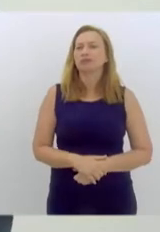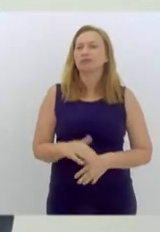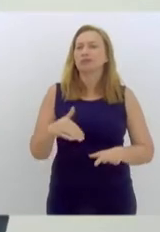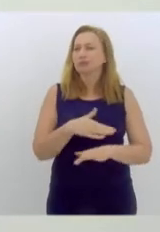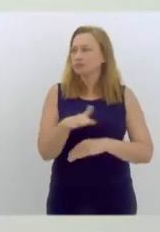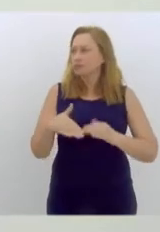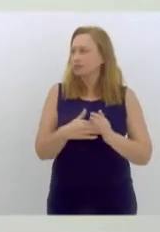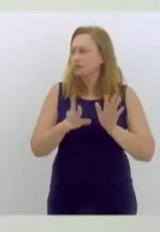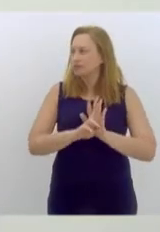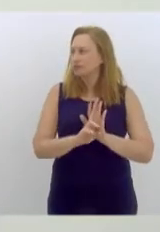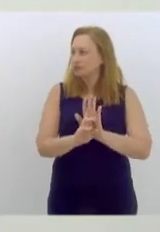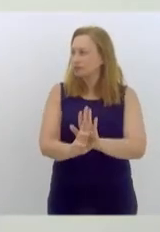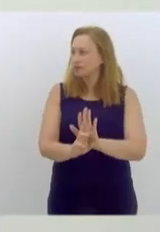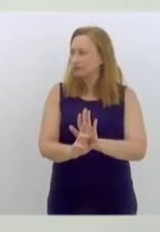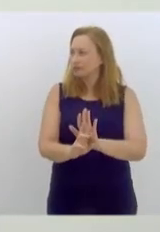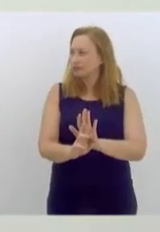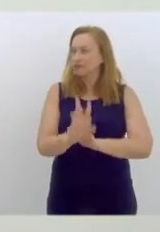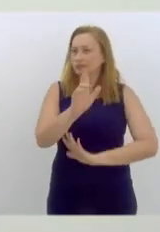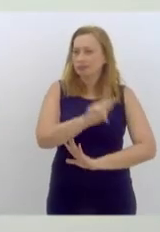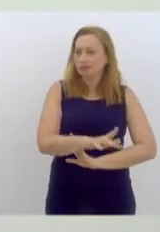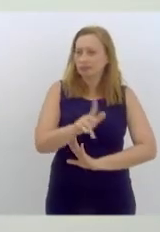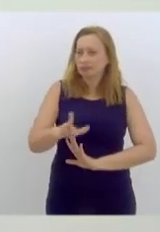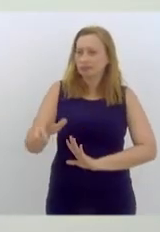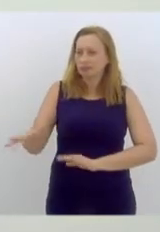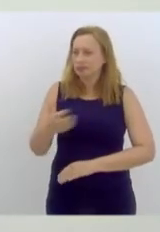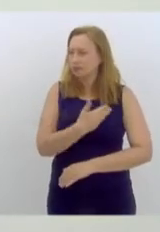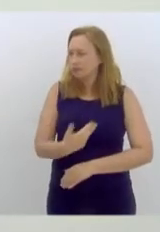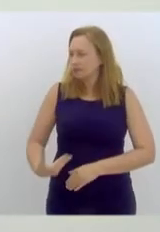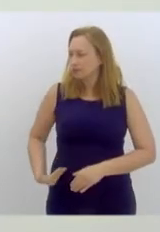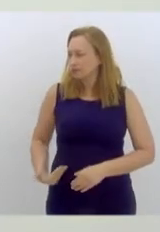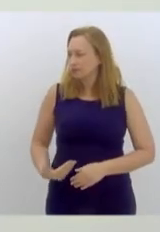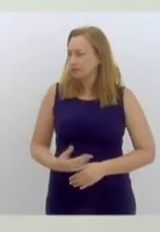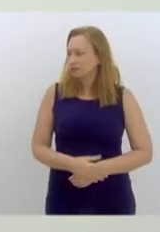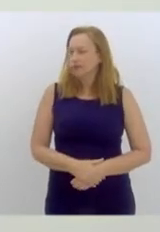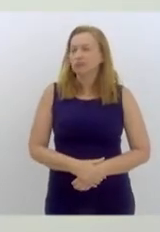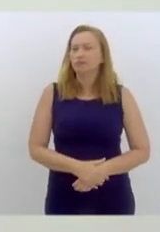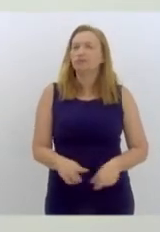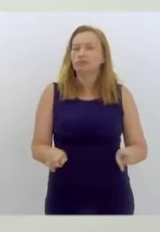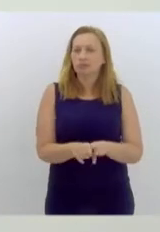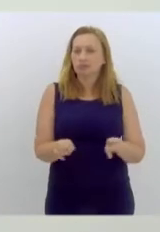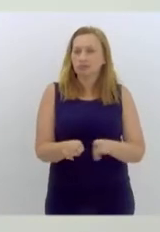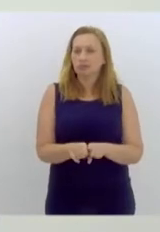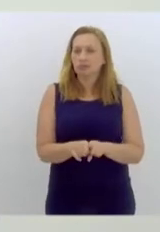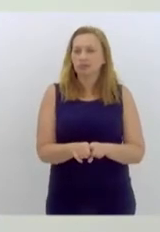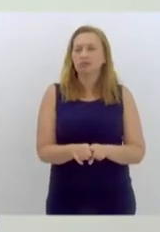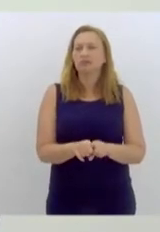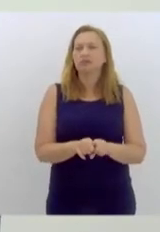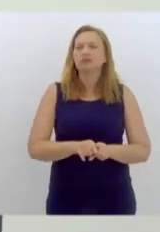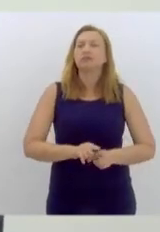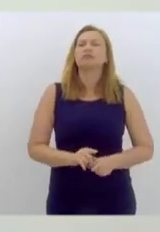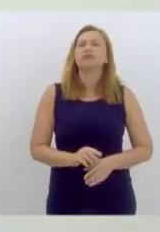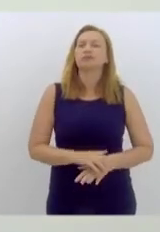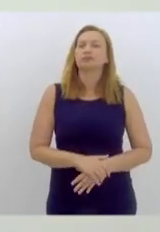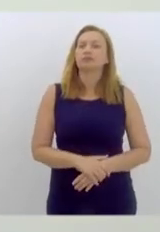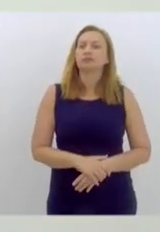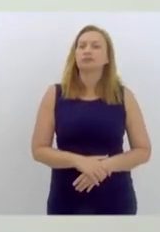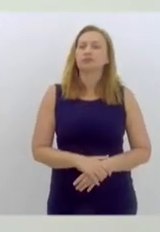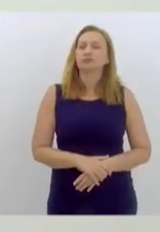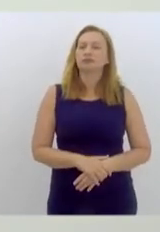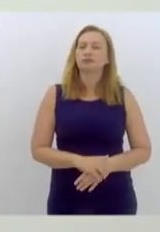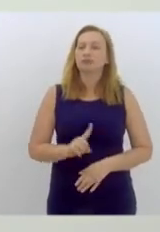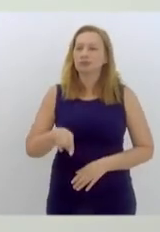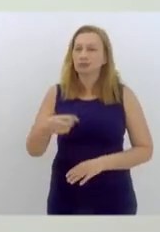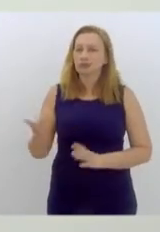todos os representantes das diferentes esferas de governo aqui presentes, e também da sociedade civil e dos outros órgãos públicos. Para